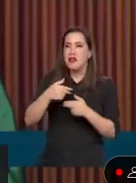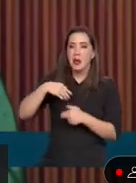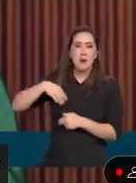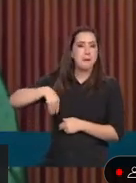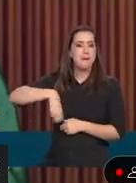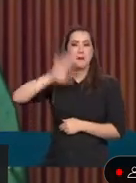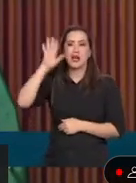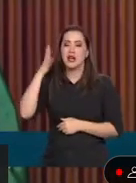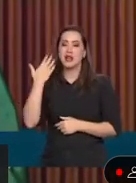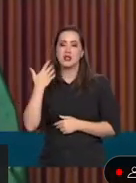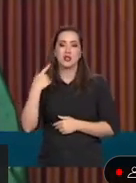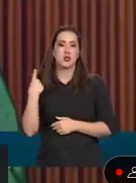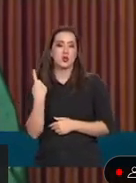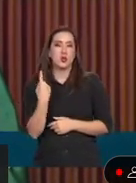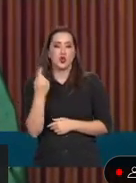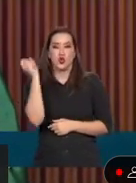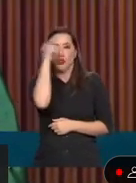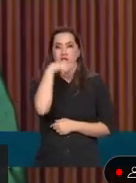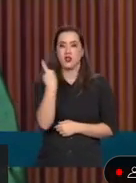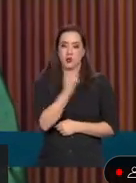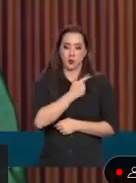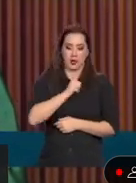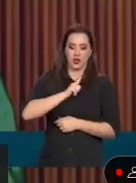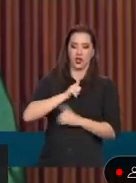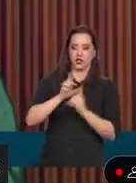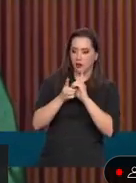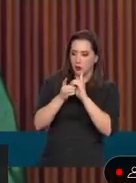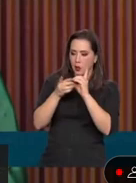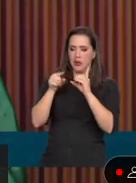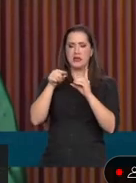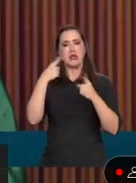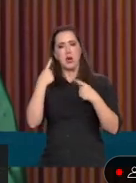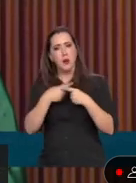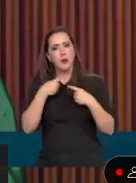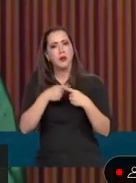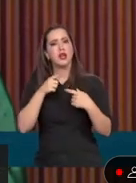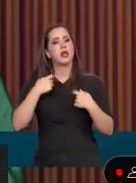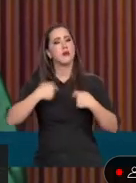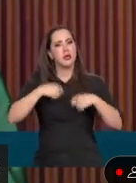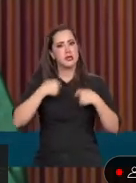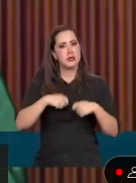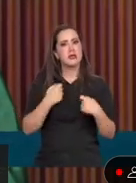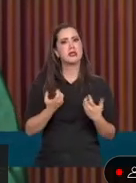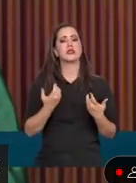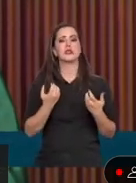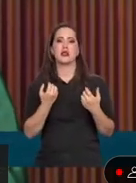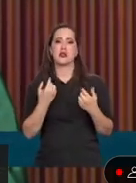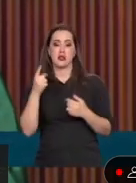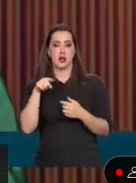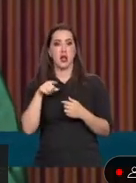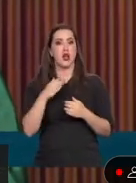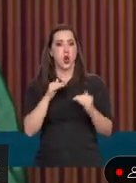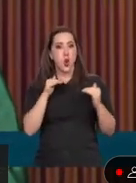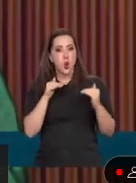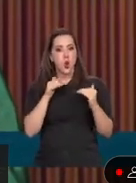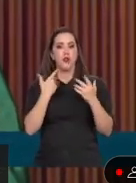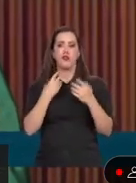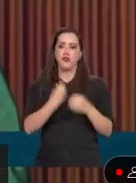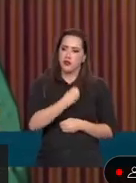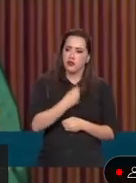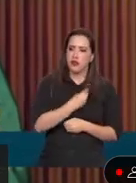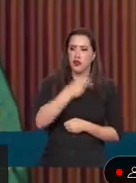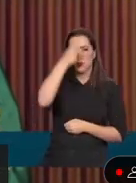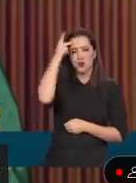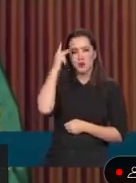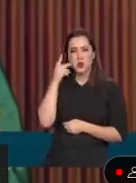mais complicada para a gente fazer, porque existe a gente suportar os outros, obriga a gente a conviver com o que